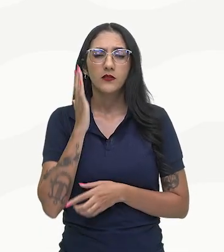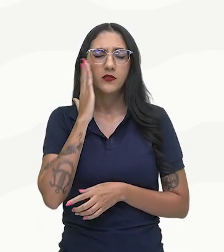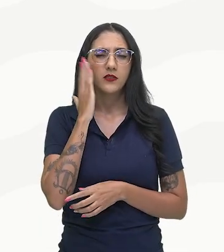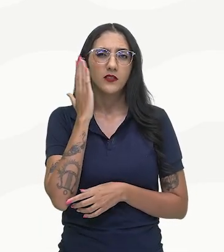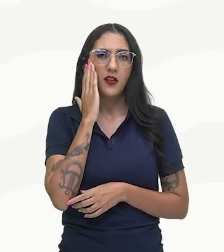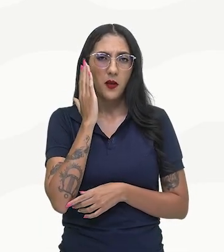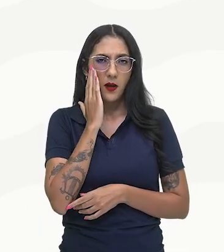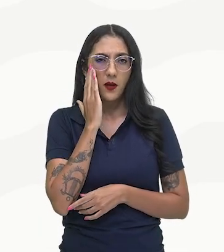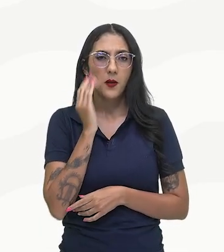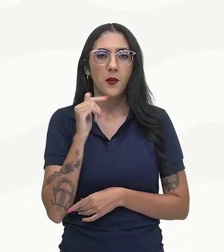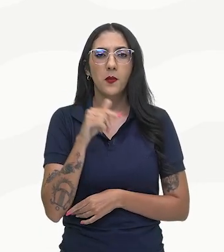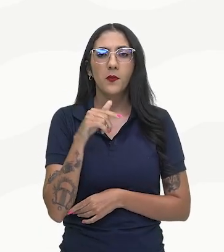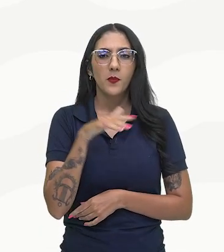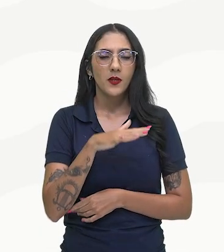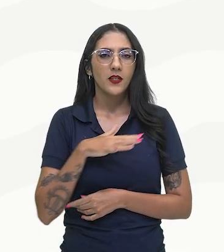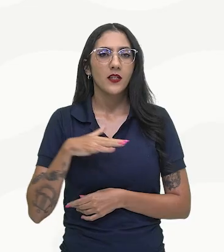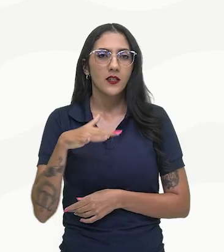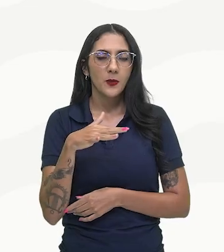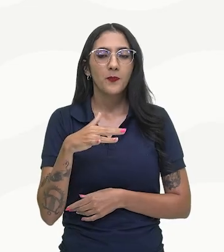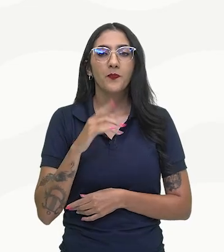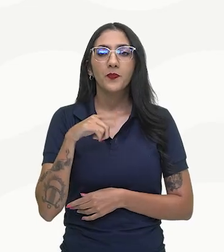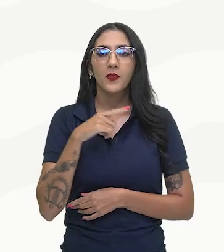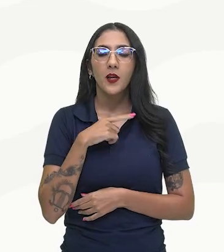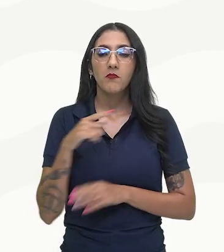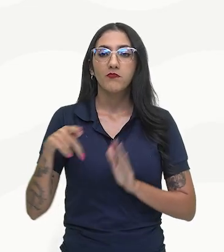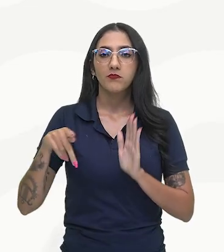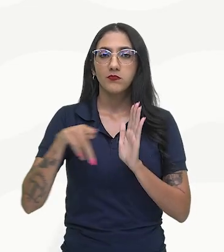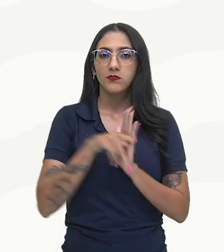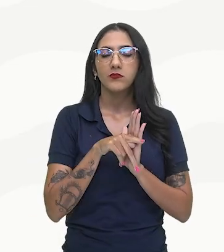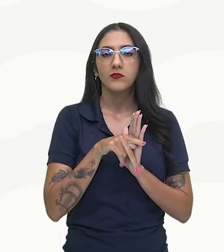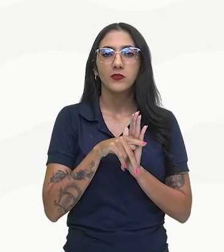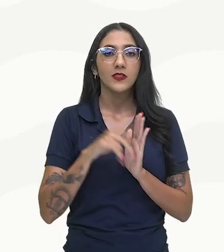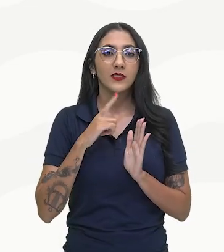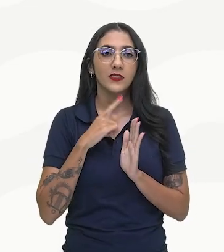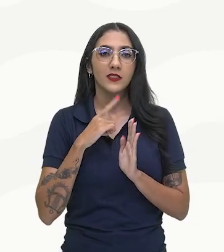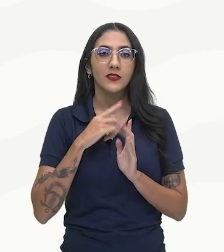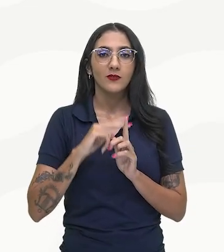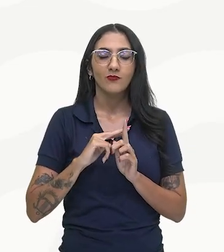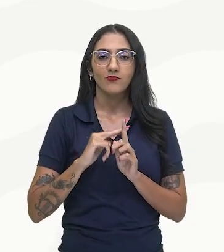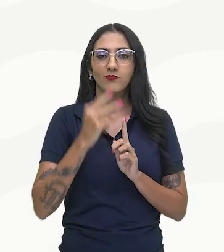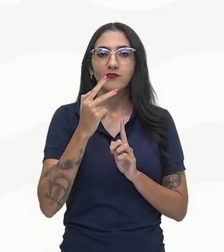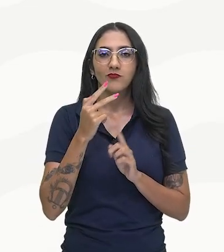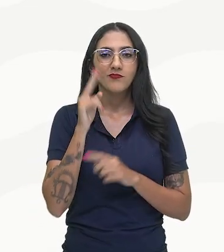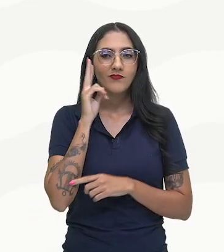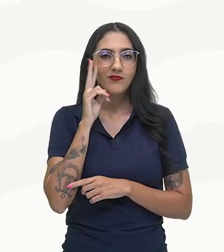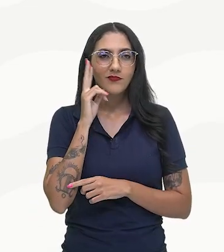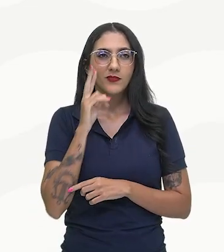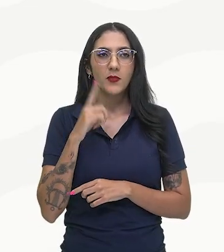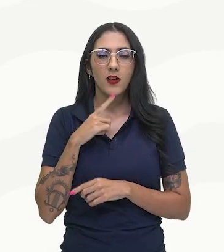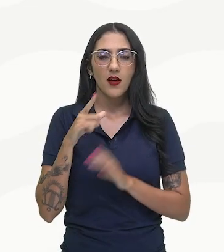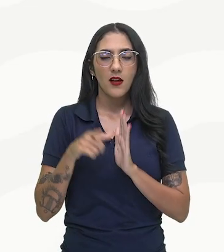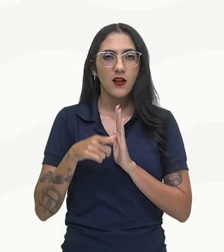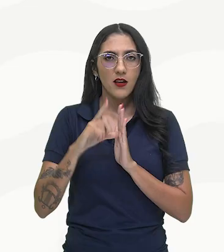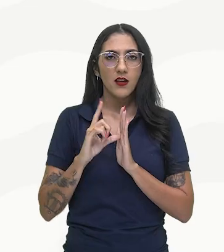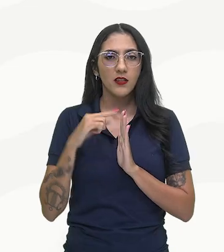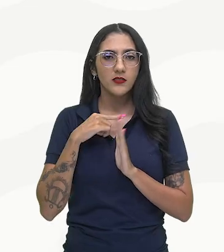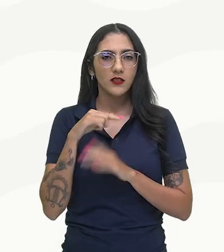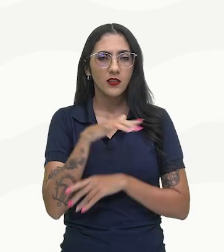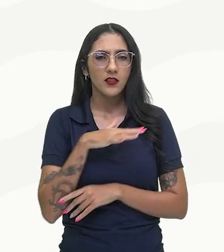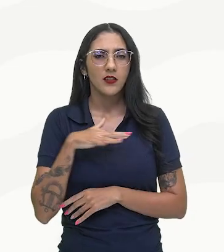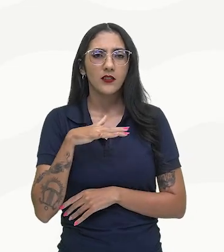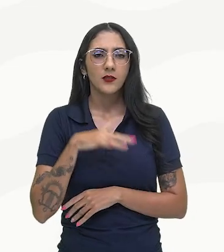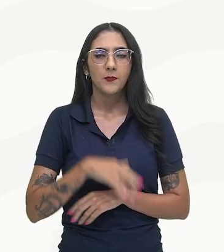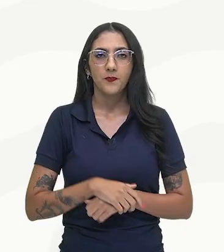x, que é o valor da área que aumentou. Foi dada lá na notícia, né? Quanto era essa área?